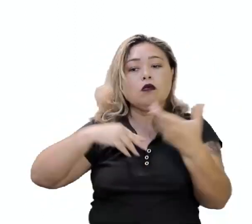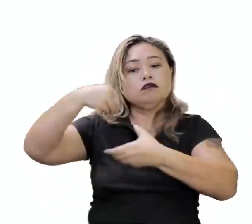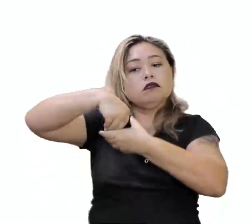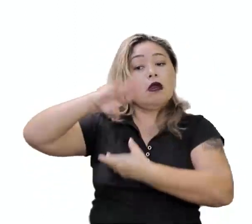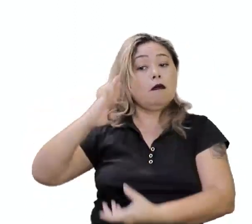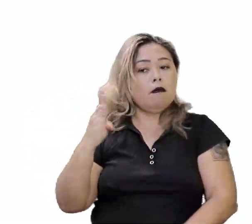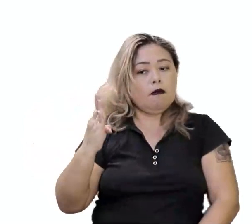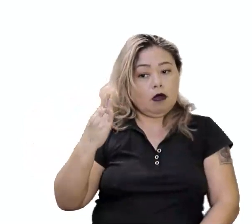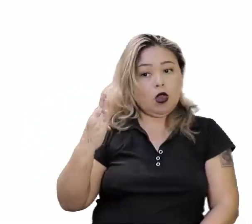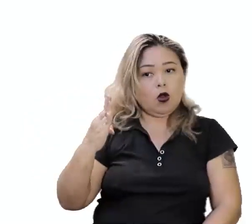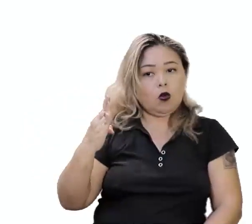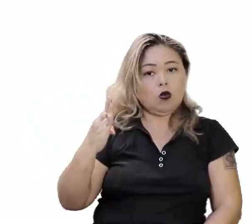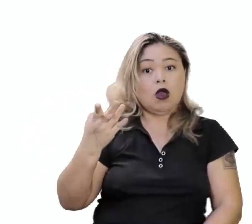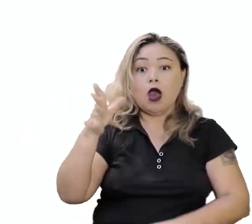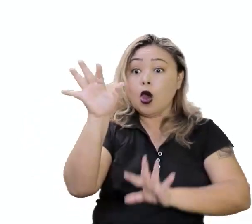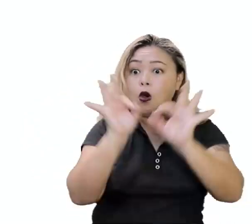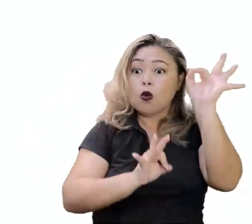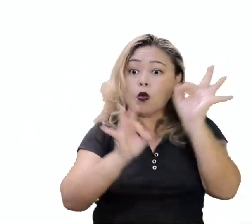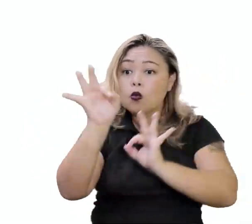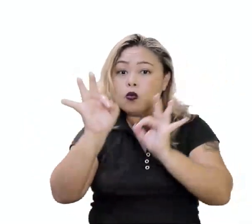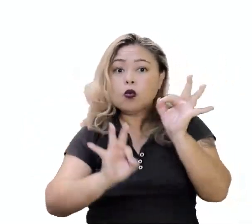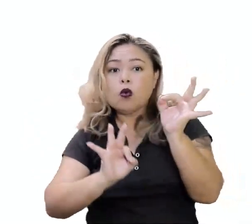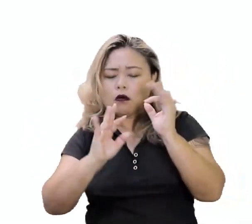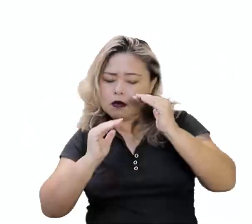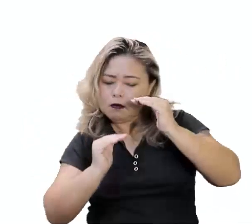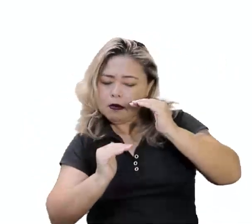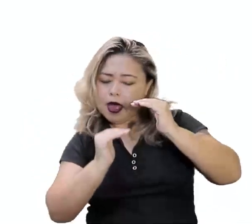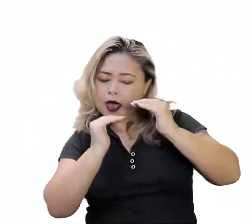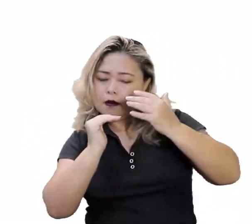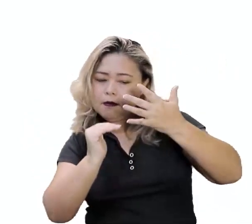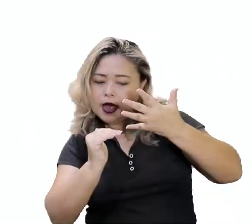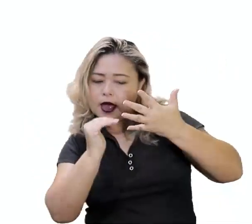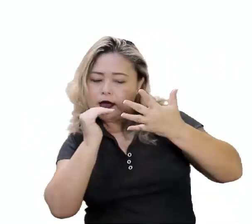biológica. Níveis de organização biológica, professora?